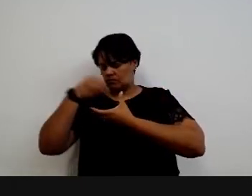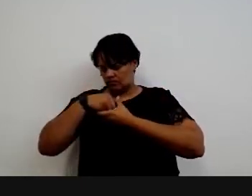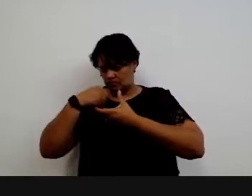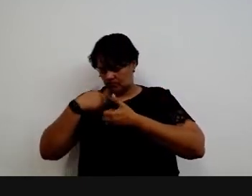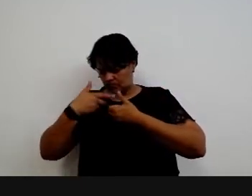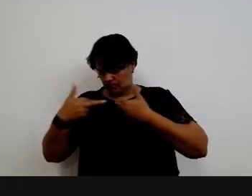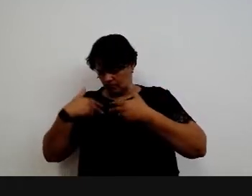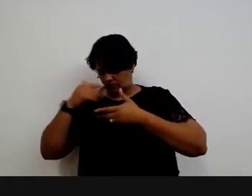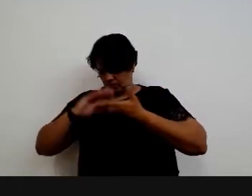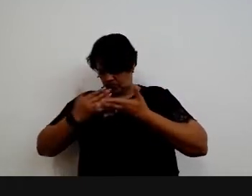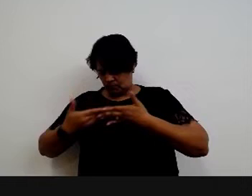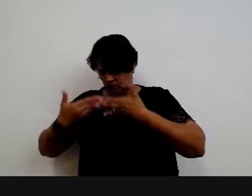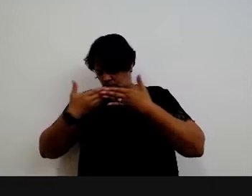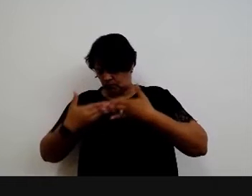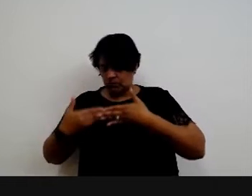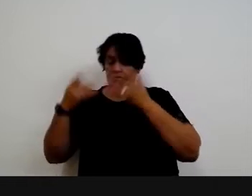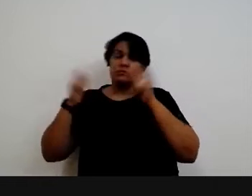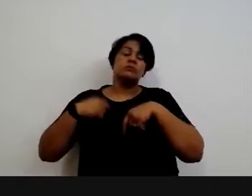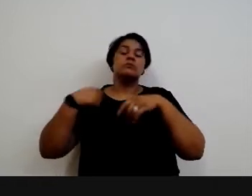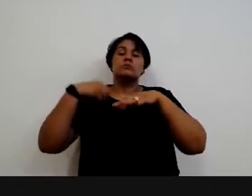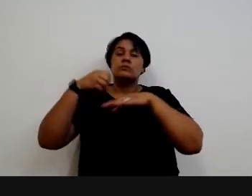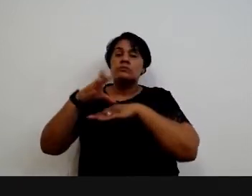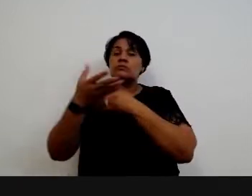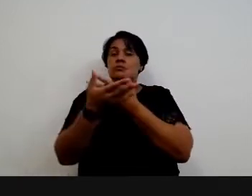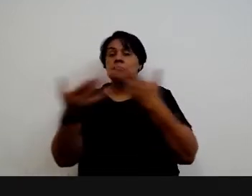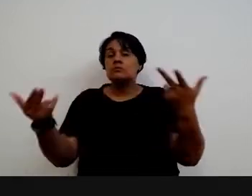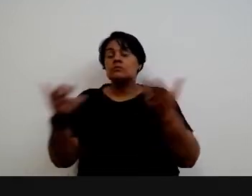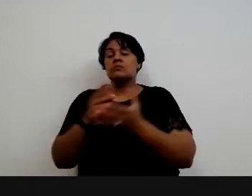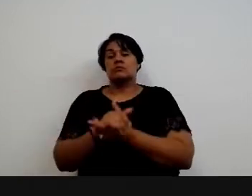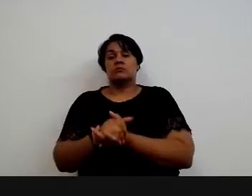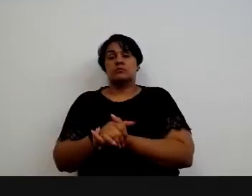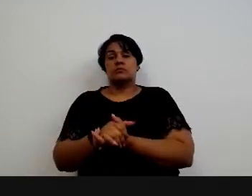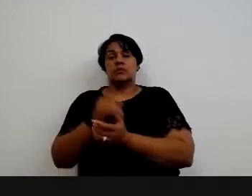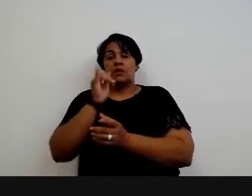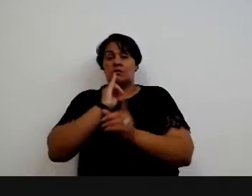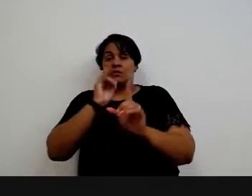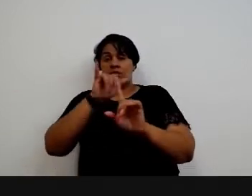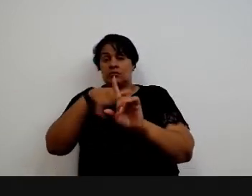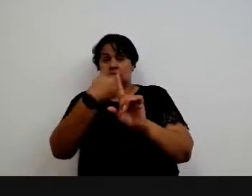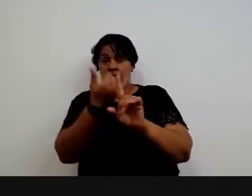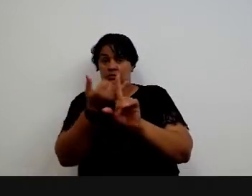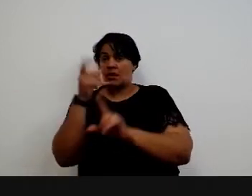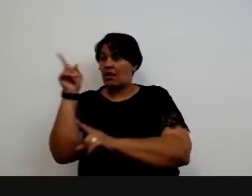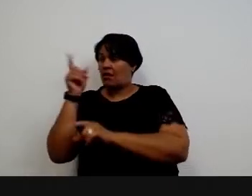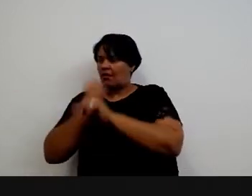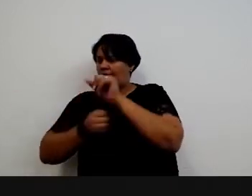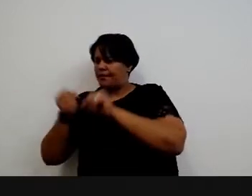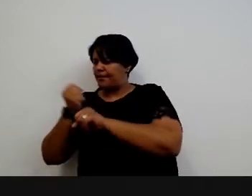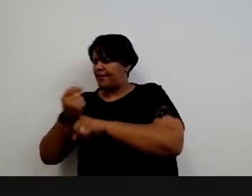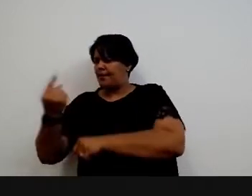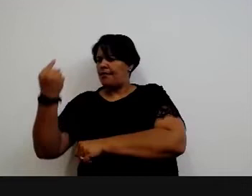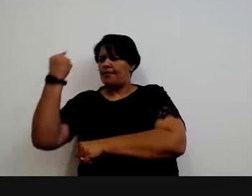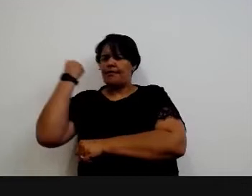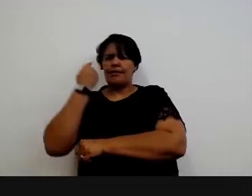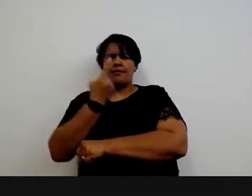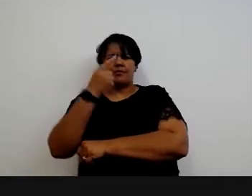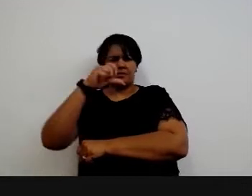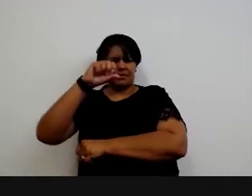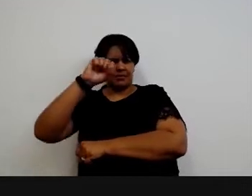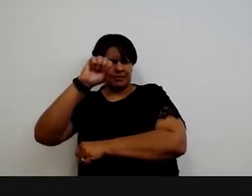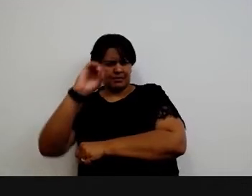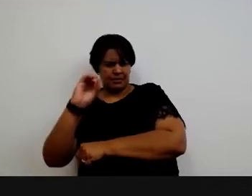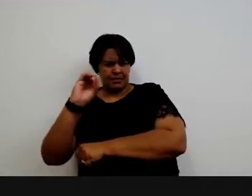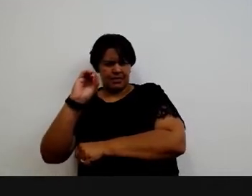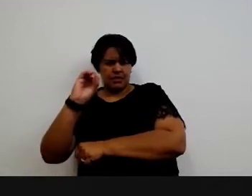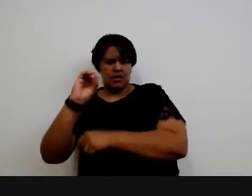interiores, levando isso para uma conversa. Uma geração que o bullying, por exemplo, lá dos anos 80, dos anos 90, hoje não